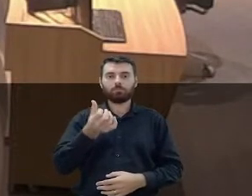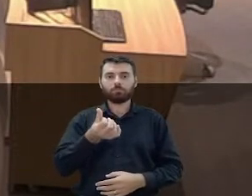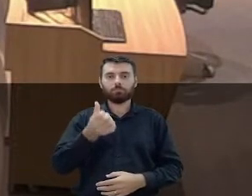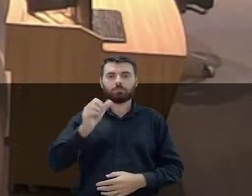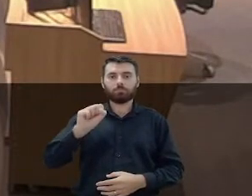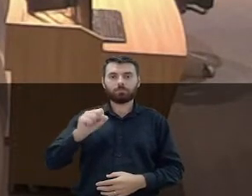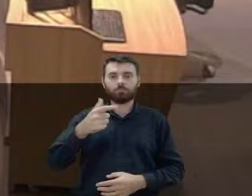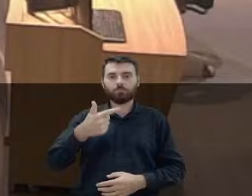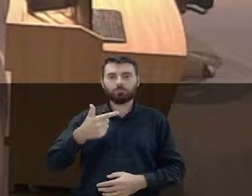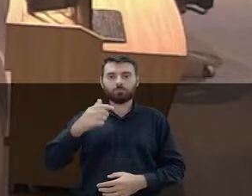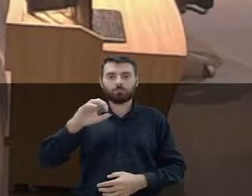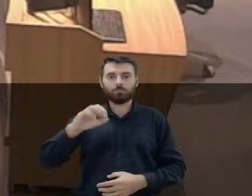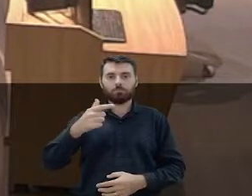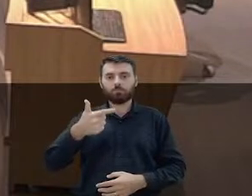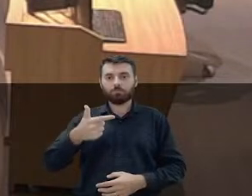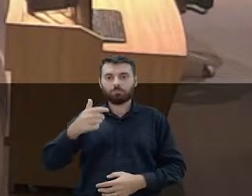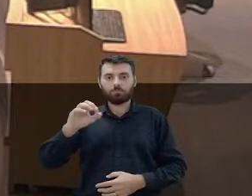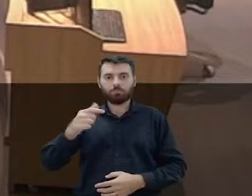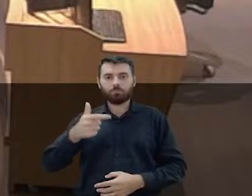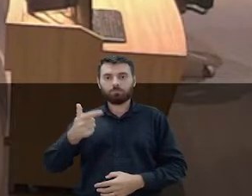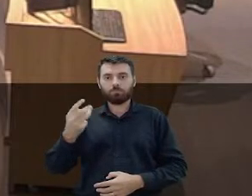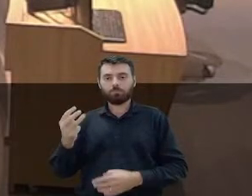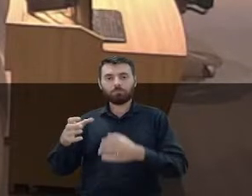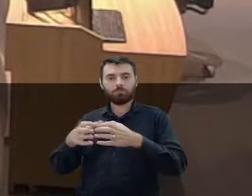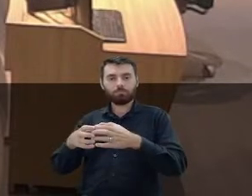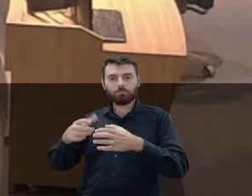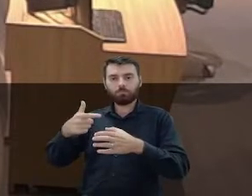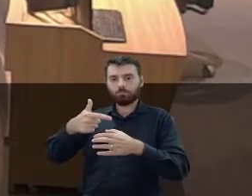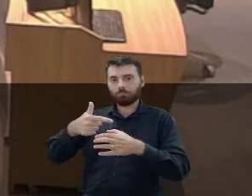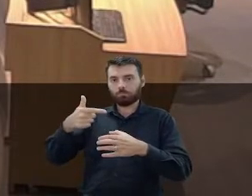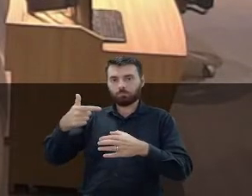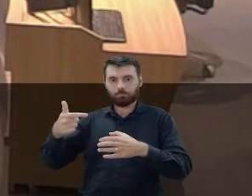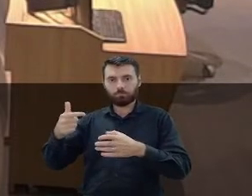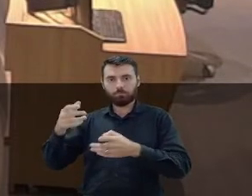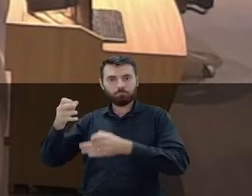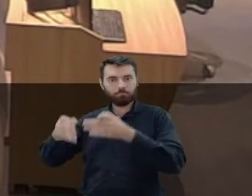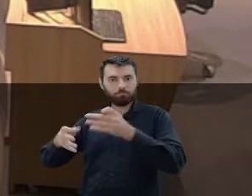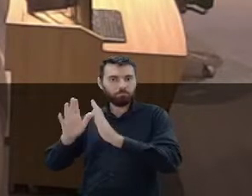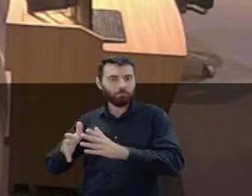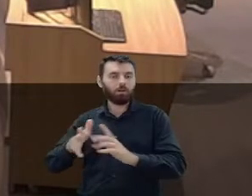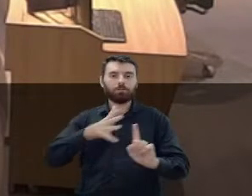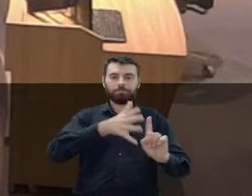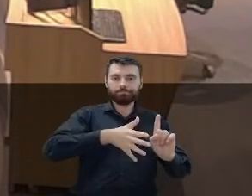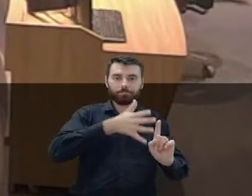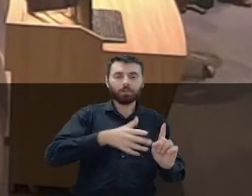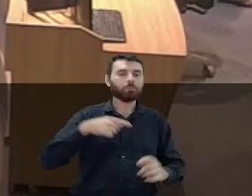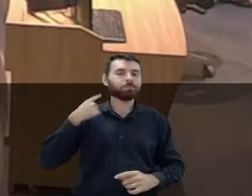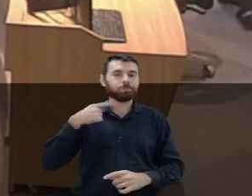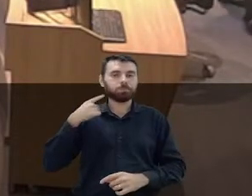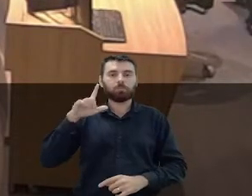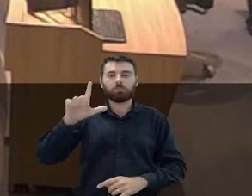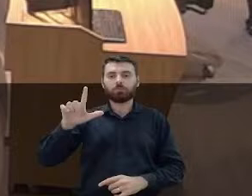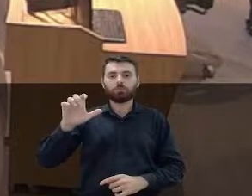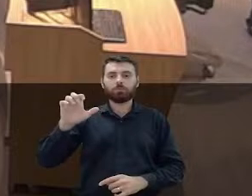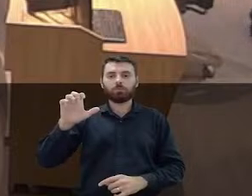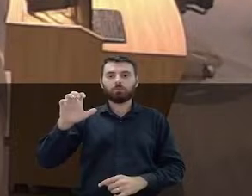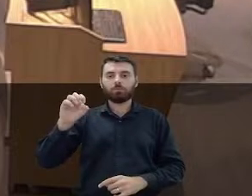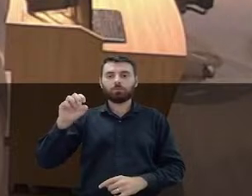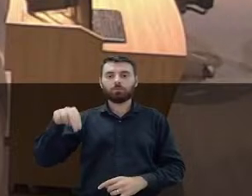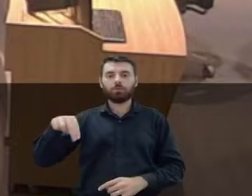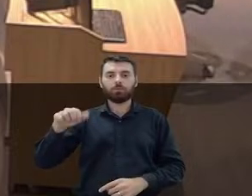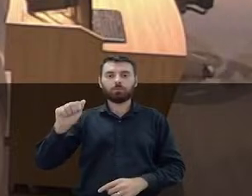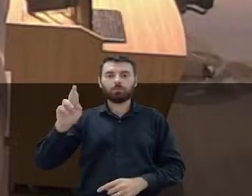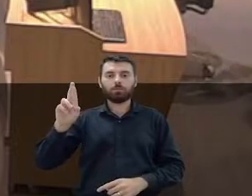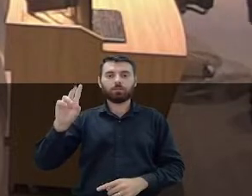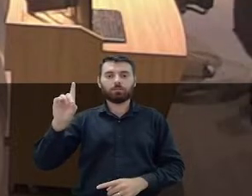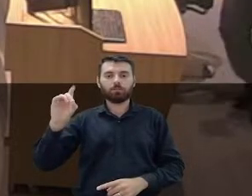dígito 20-2023, vara 22, inscrito para sustentação oral, doutor Leonardo de Albuquerque Saldanha, advogado